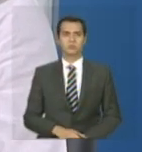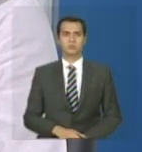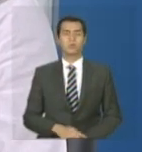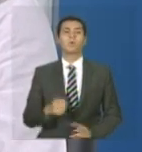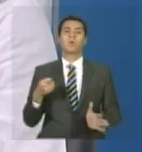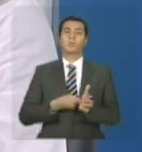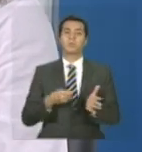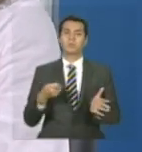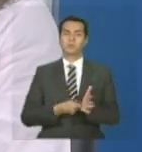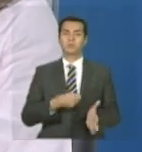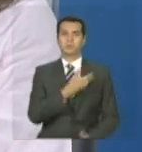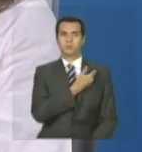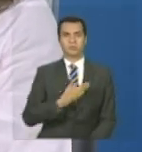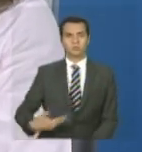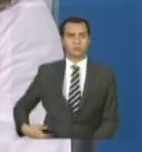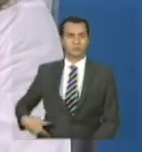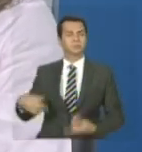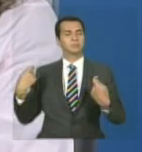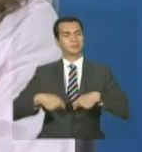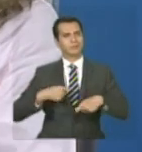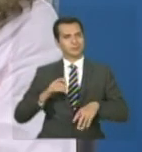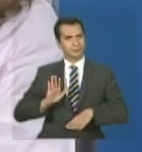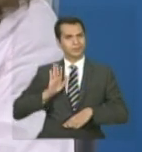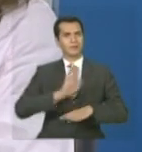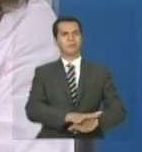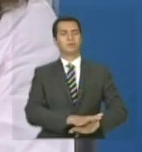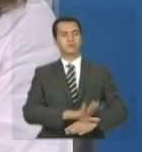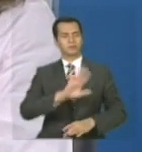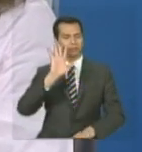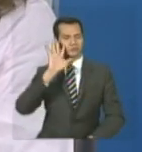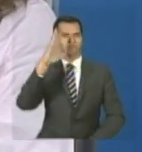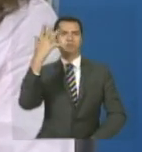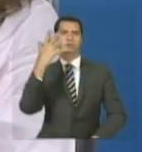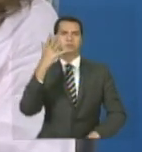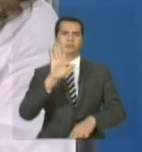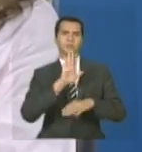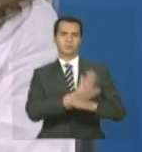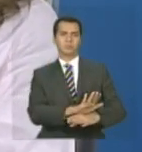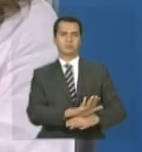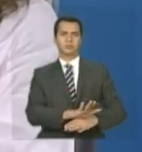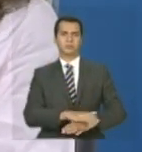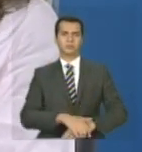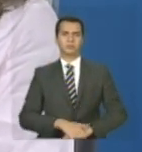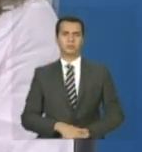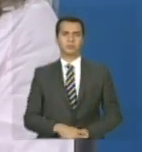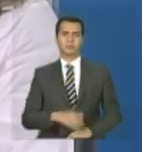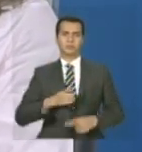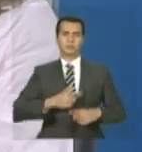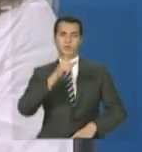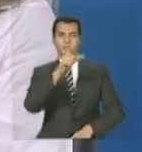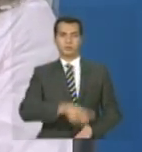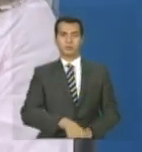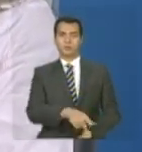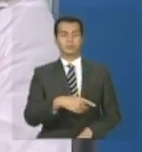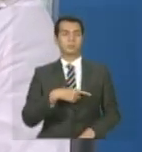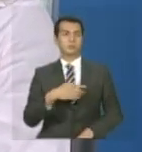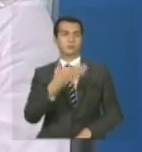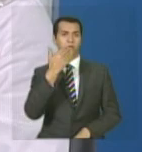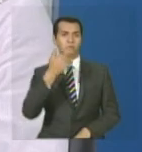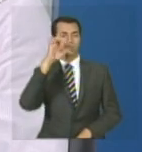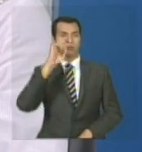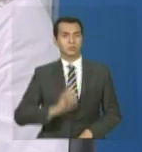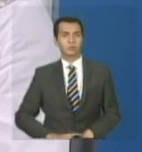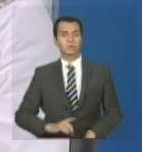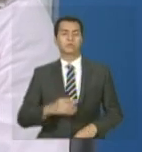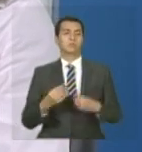obrigação do Estado resolver essa questão desse indivíduo que tem o seu direito à alimentação violado. Então, isso é uma